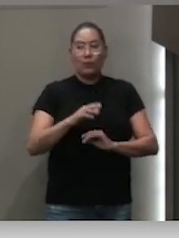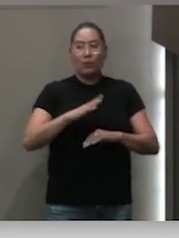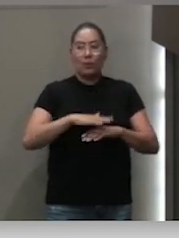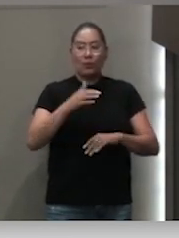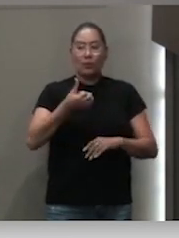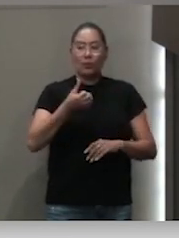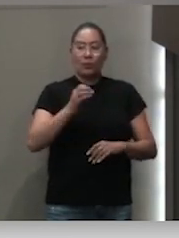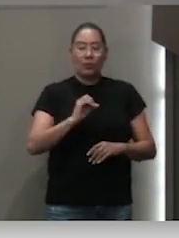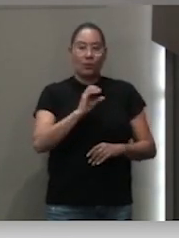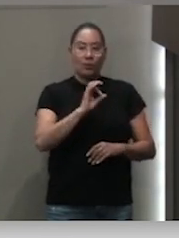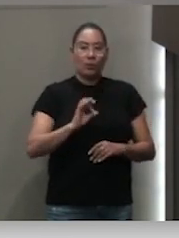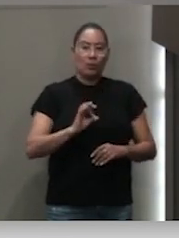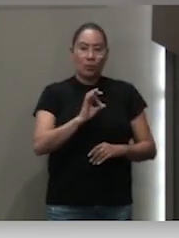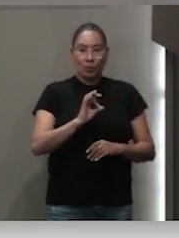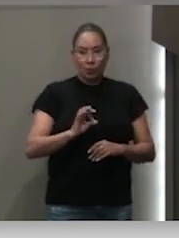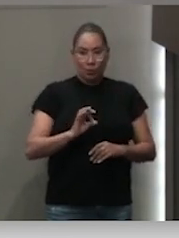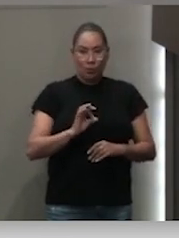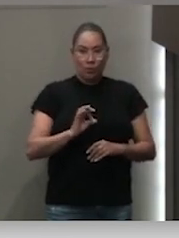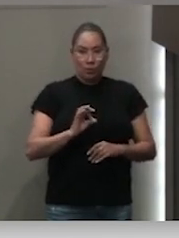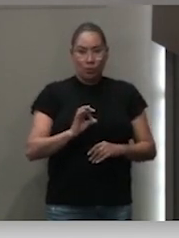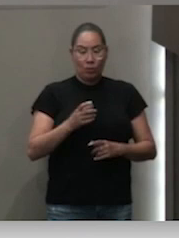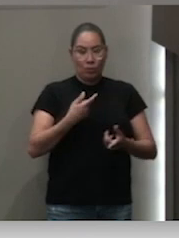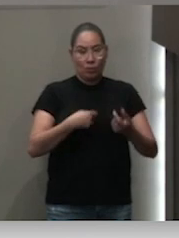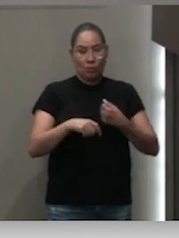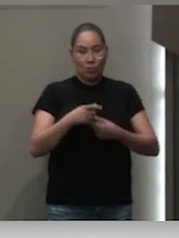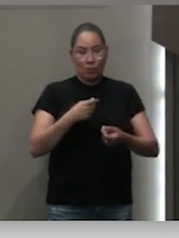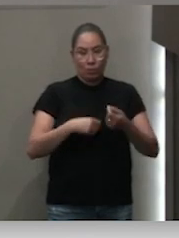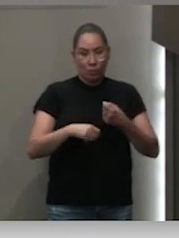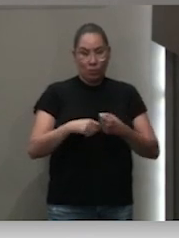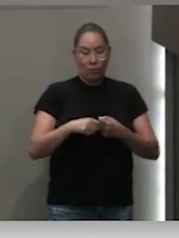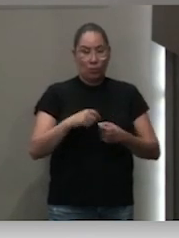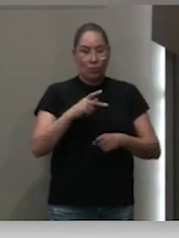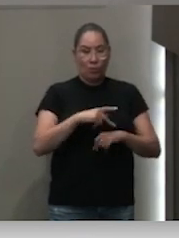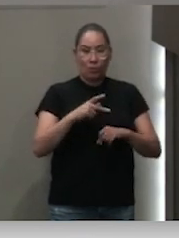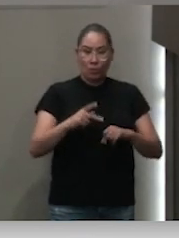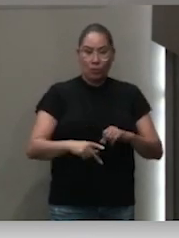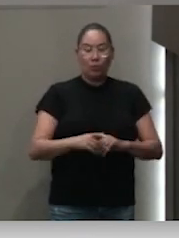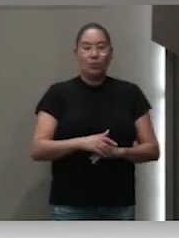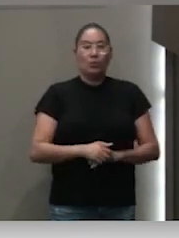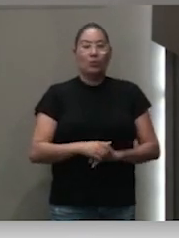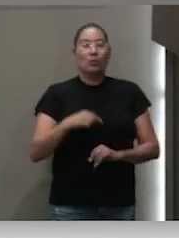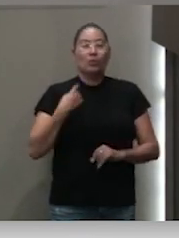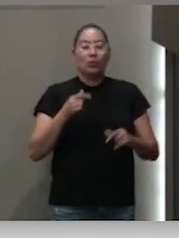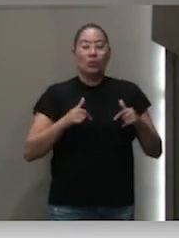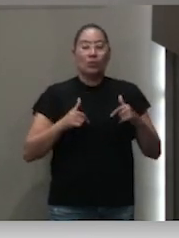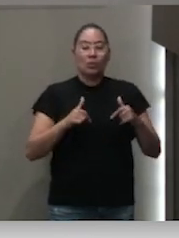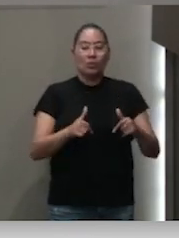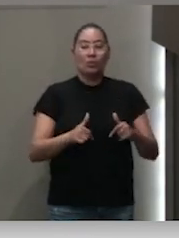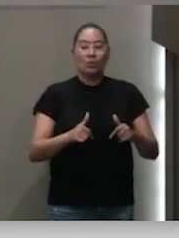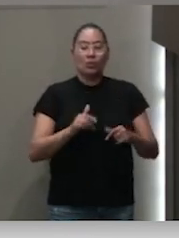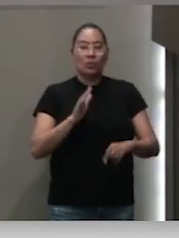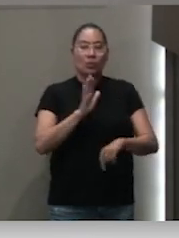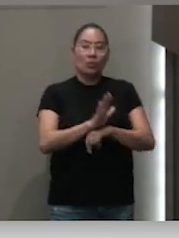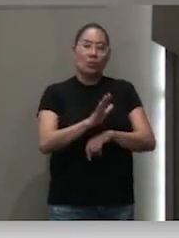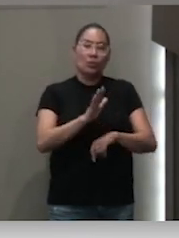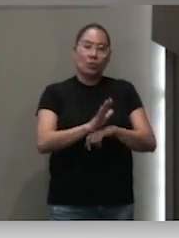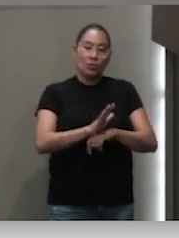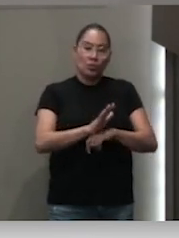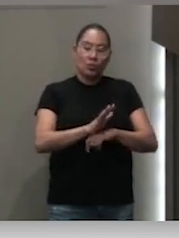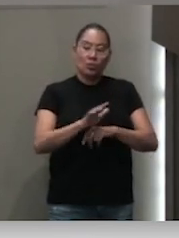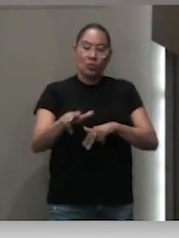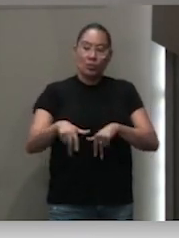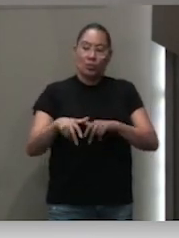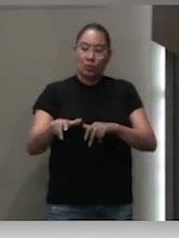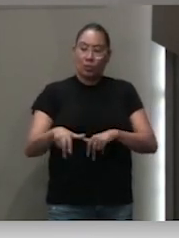60% do PIB de passofundo que nós fizemos várias ações em prol dos Agricultores dos